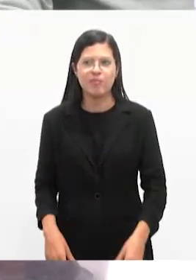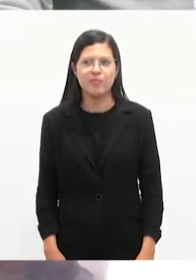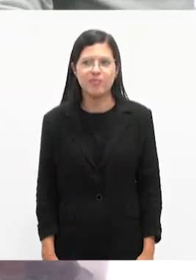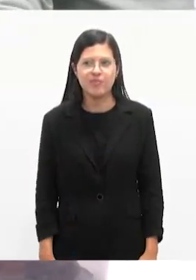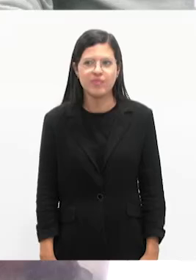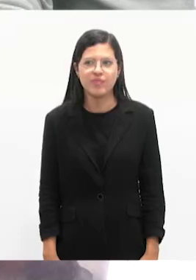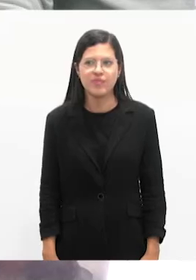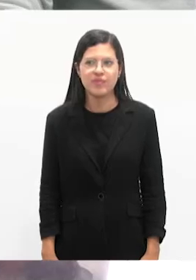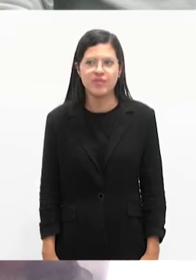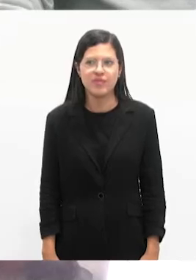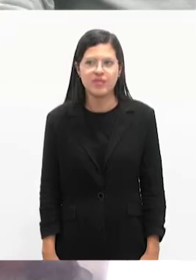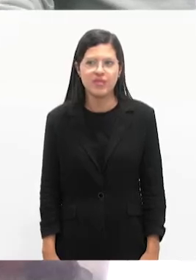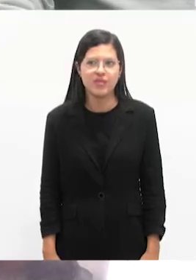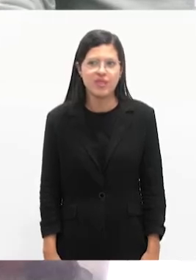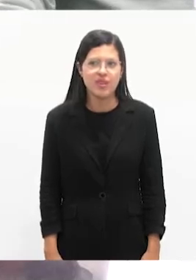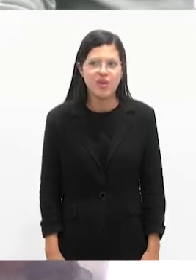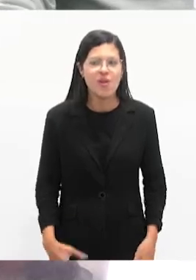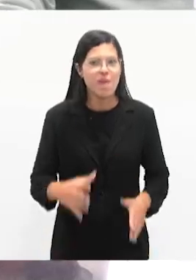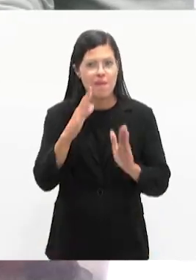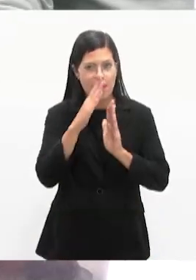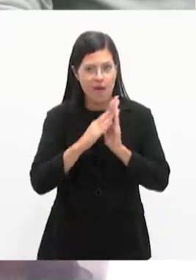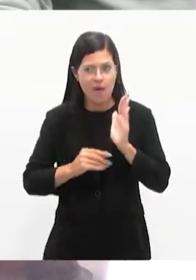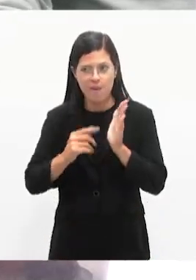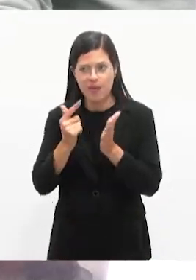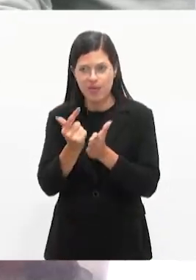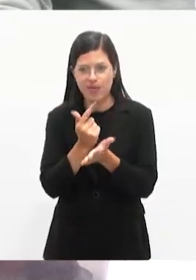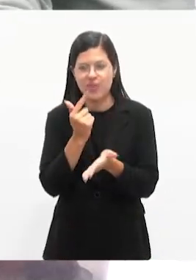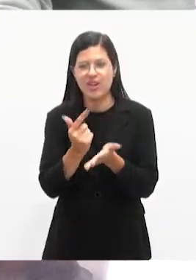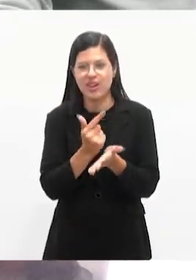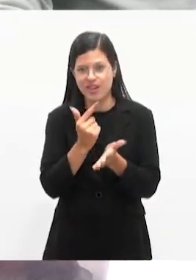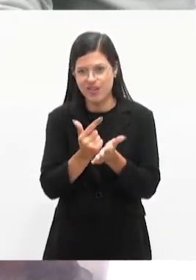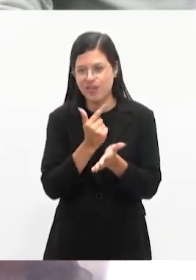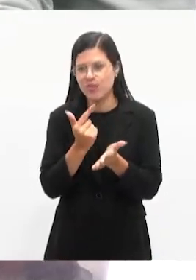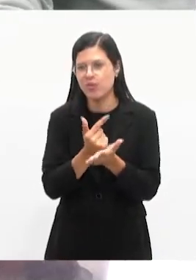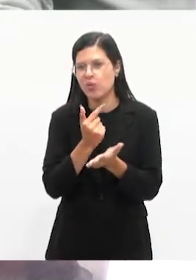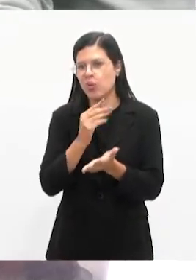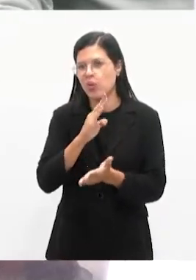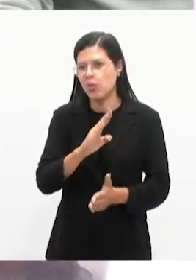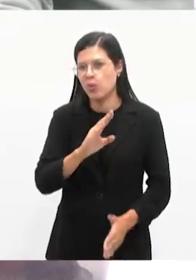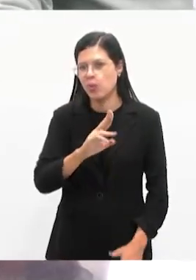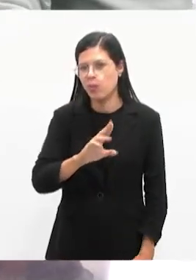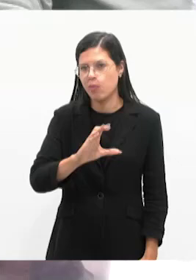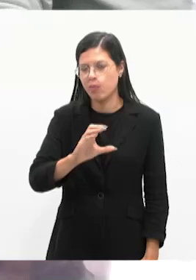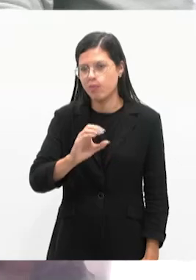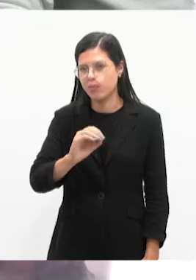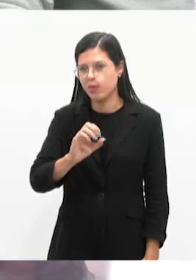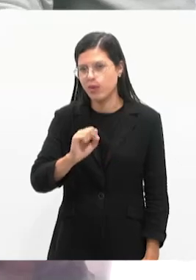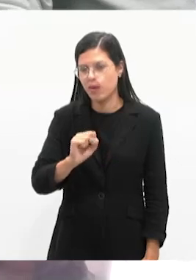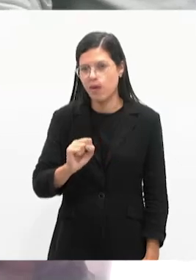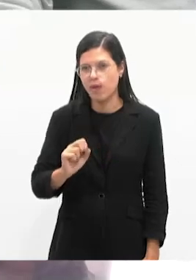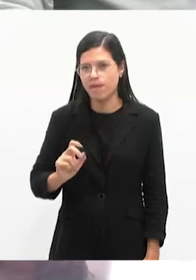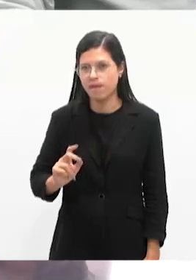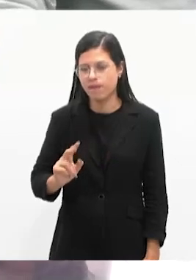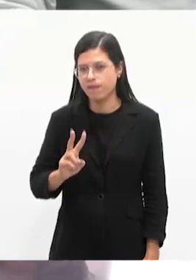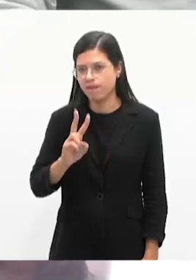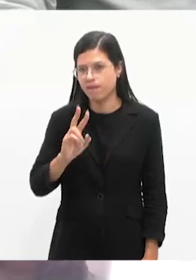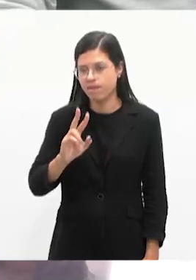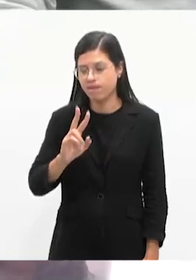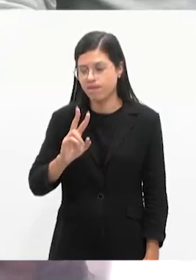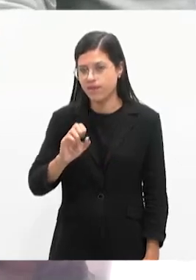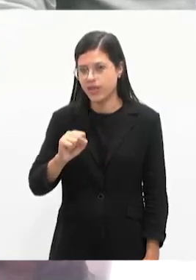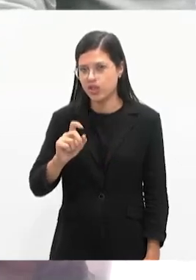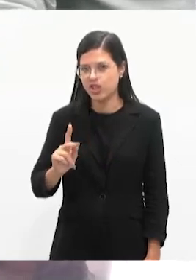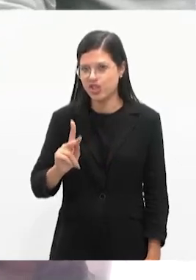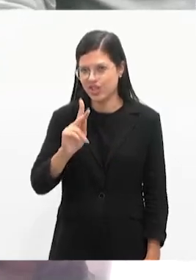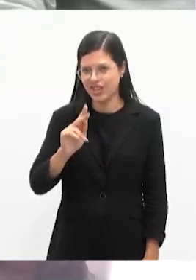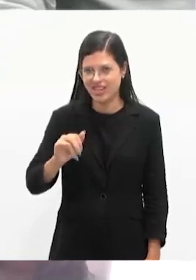uma cópia de um livro do Bukowski na entrada. Né? E é um local onde tem lançamento de livros